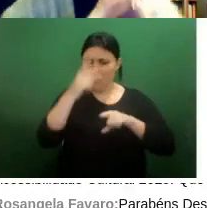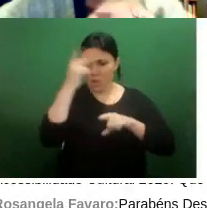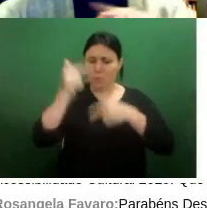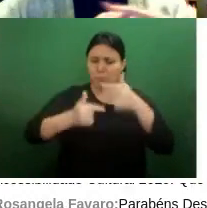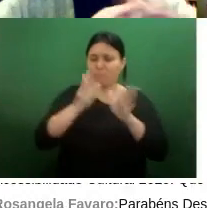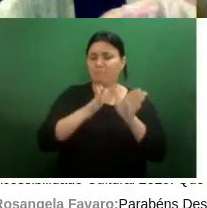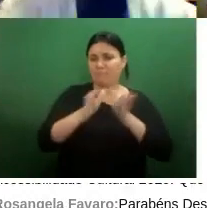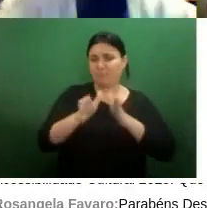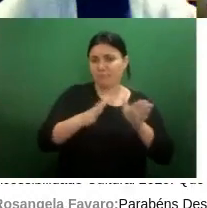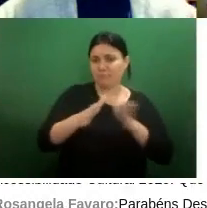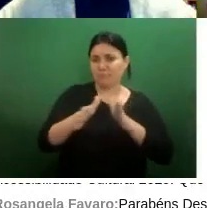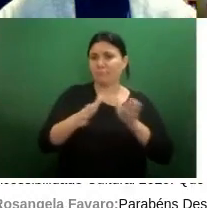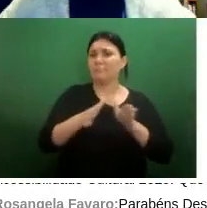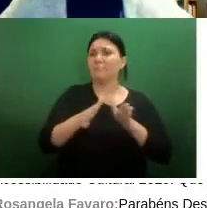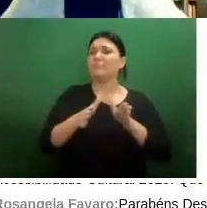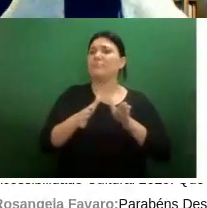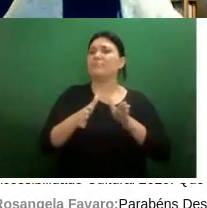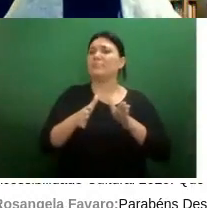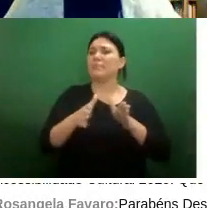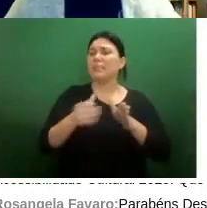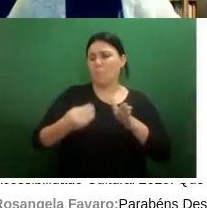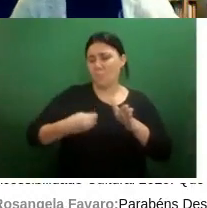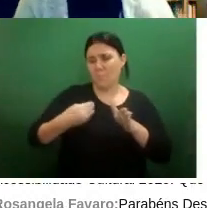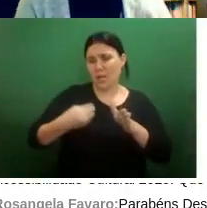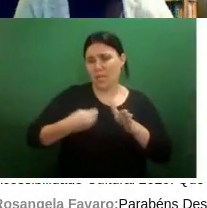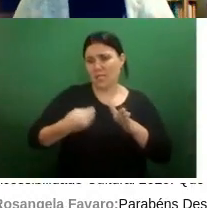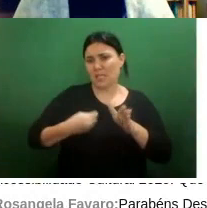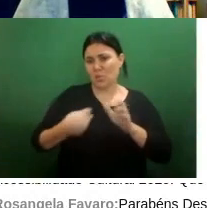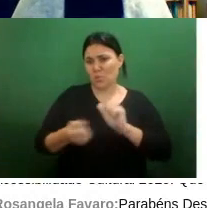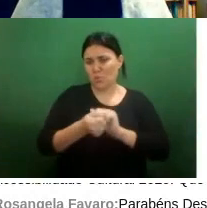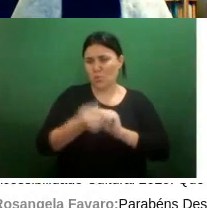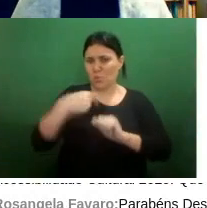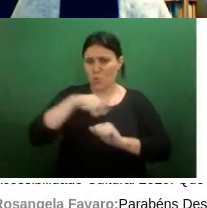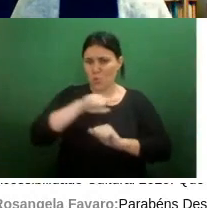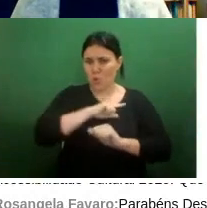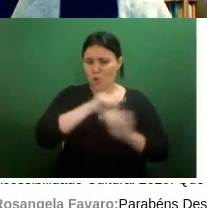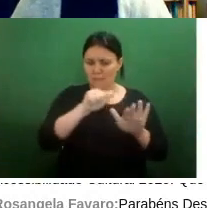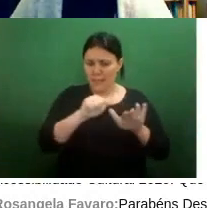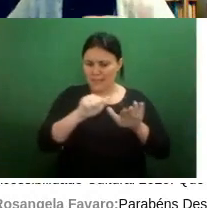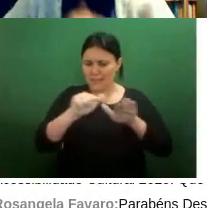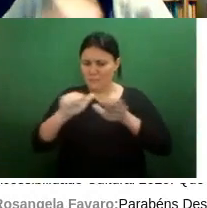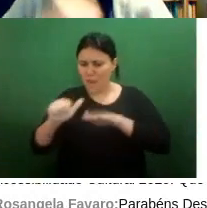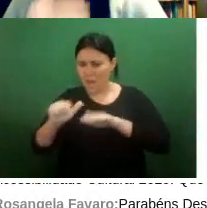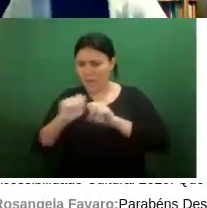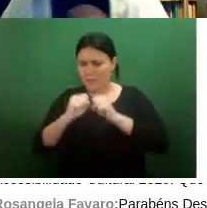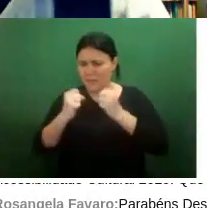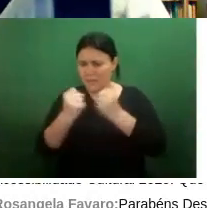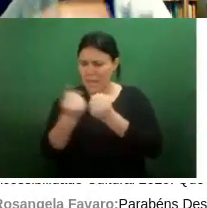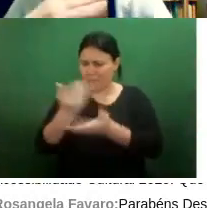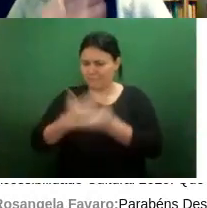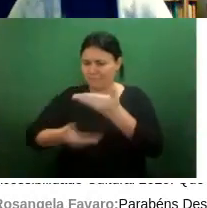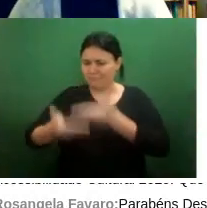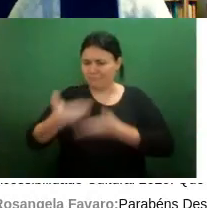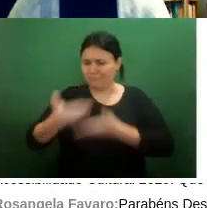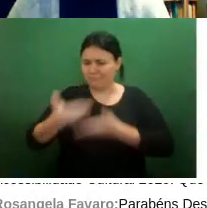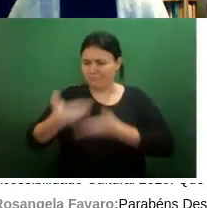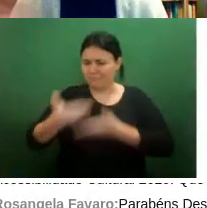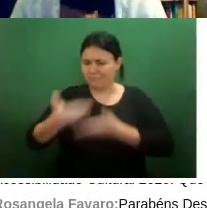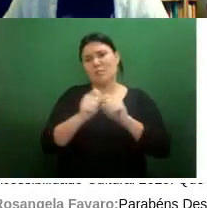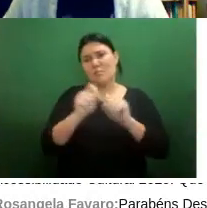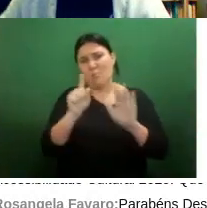e que estiveram presentes aí durante a semana inteira, interagindo, fazendo